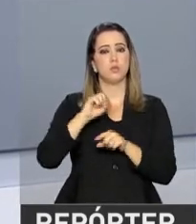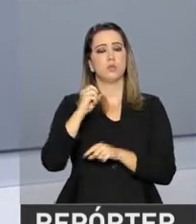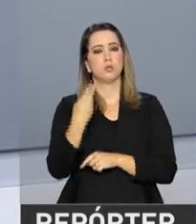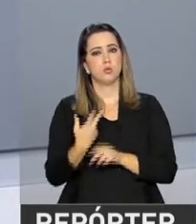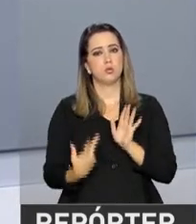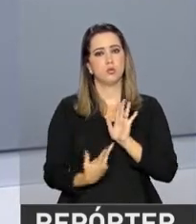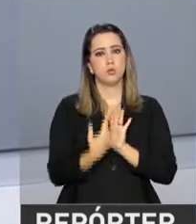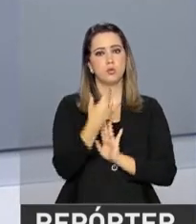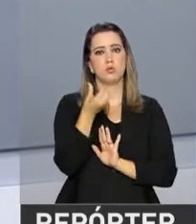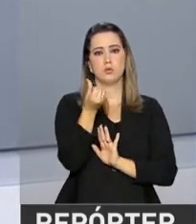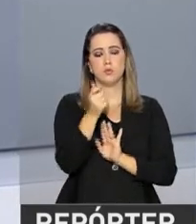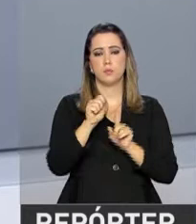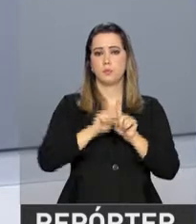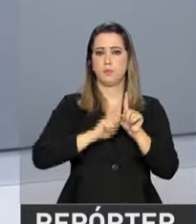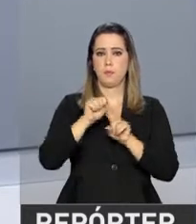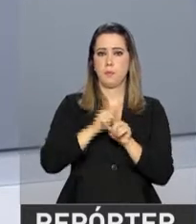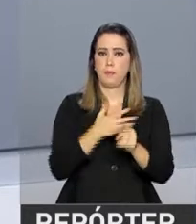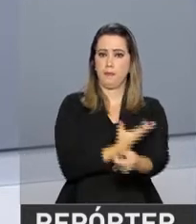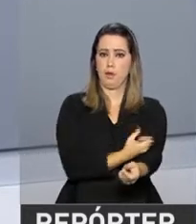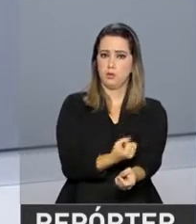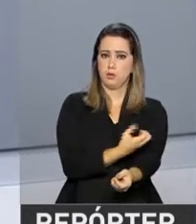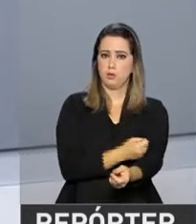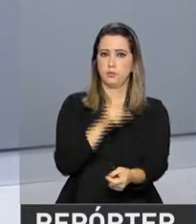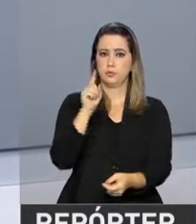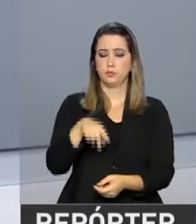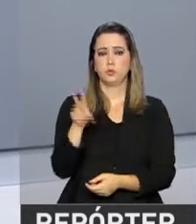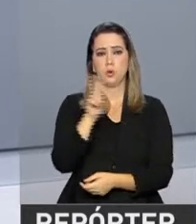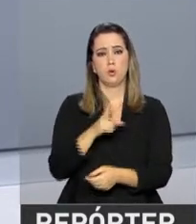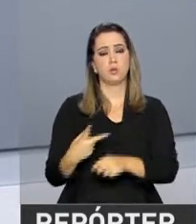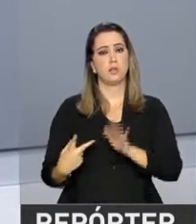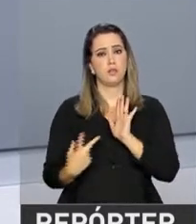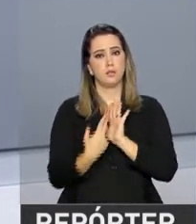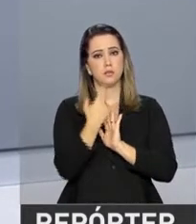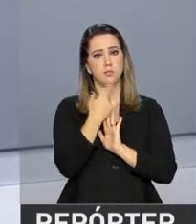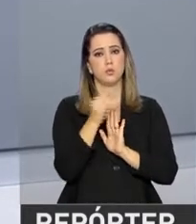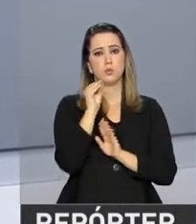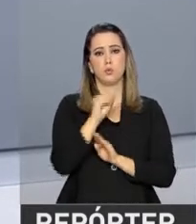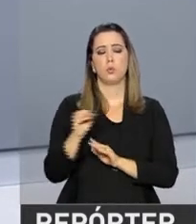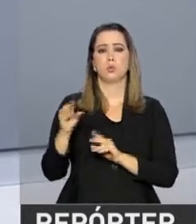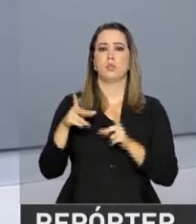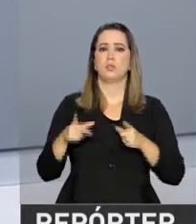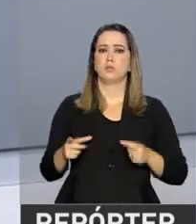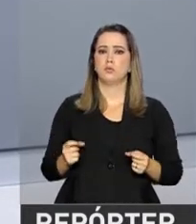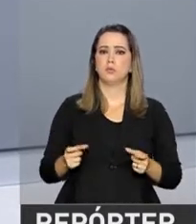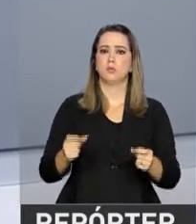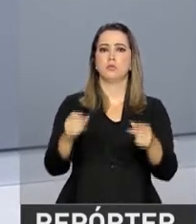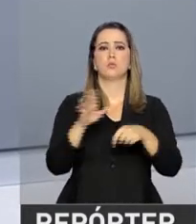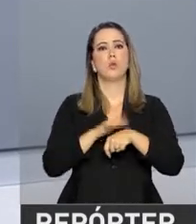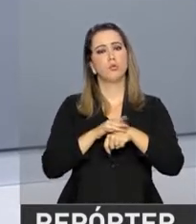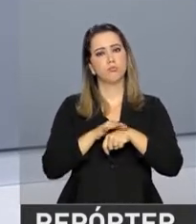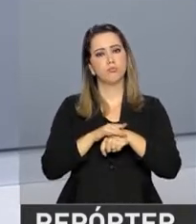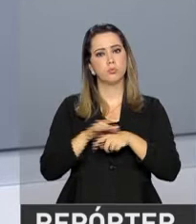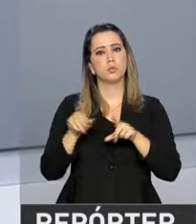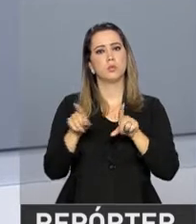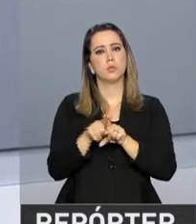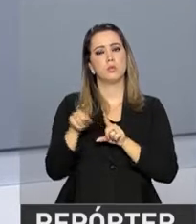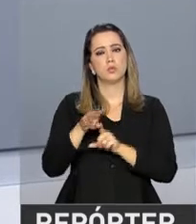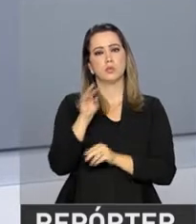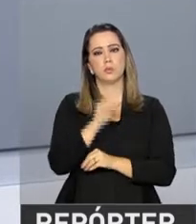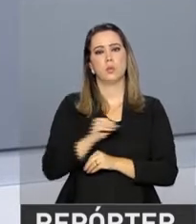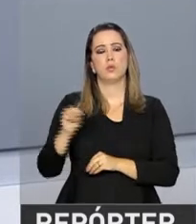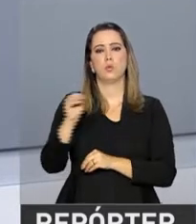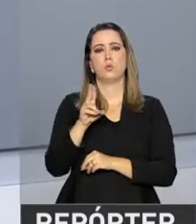nos últimos seis meses o sangue doado é utilizado em cirurgias tratamentos de câncer doenças crônicas e atendimentos de